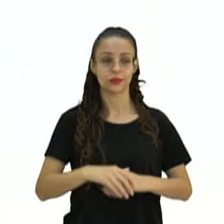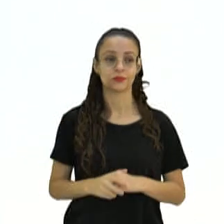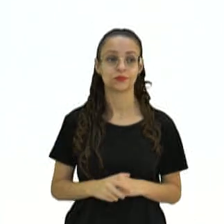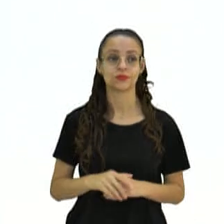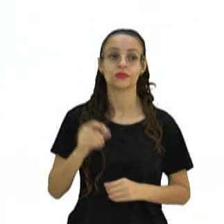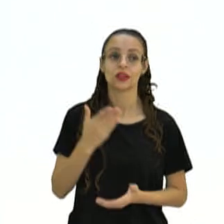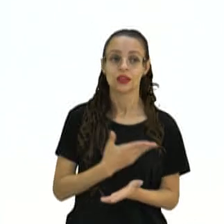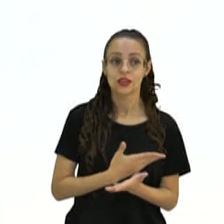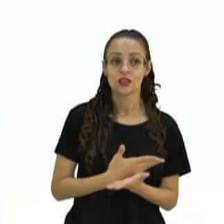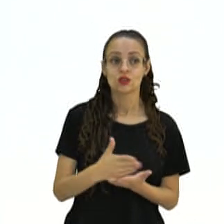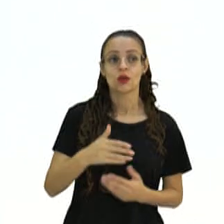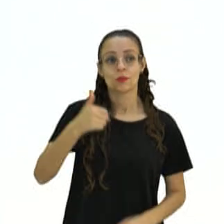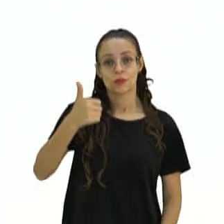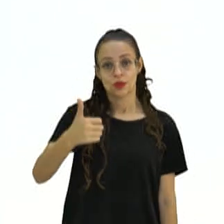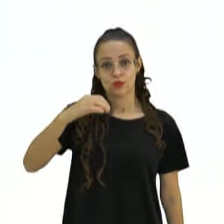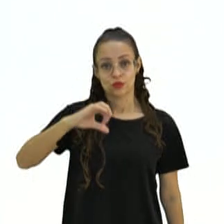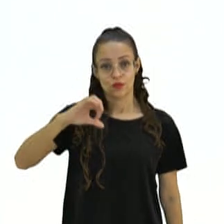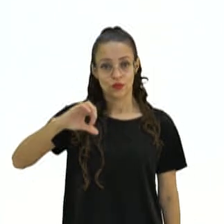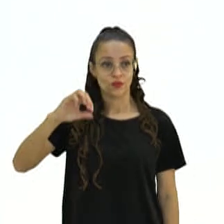que iniciou em